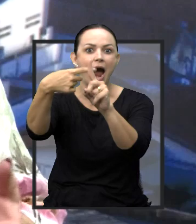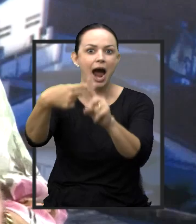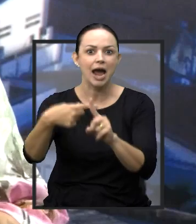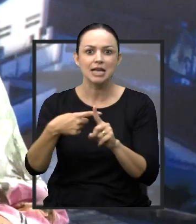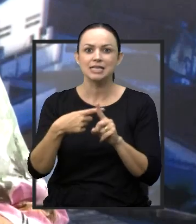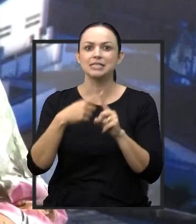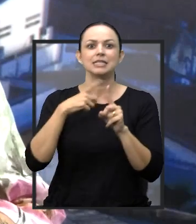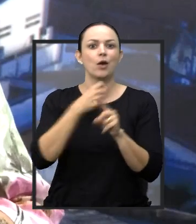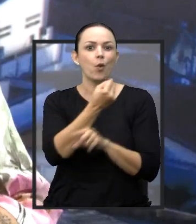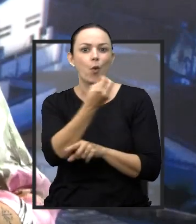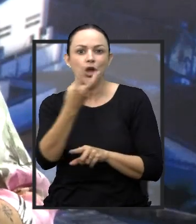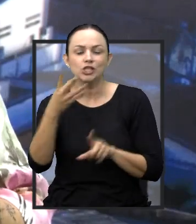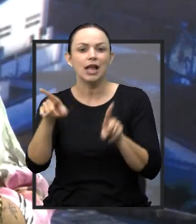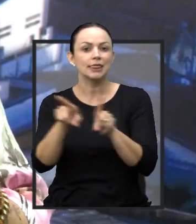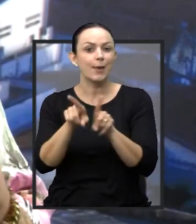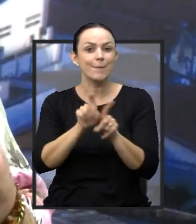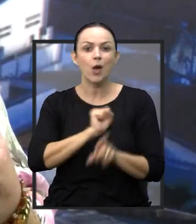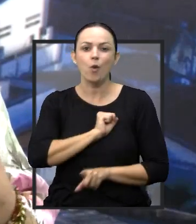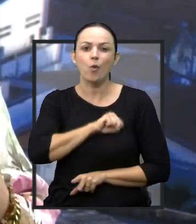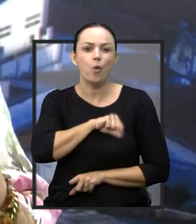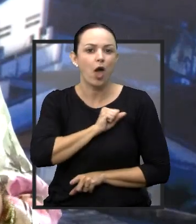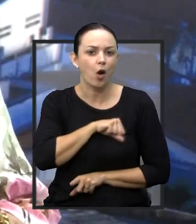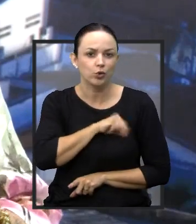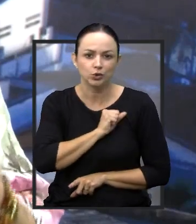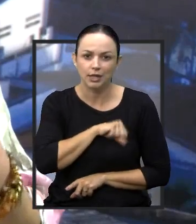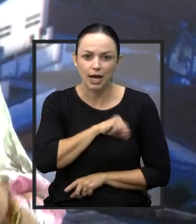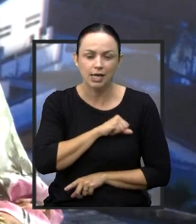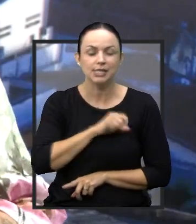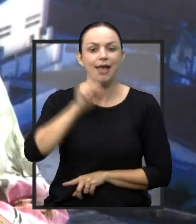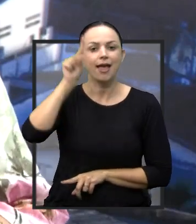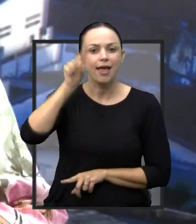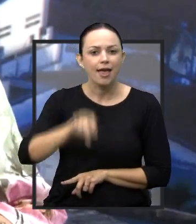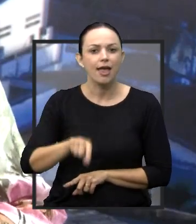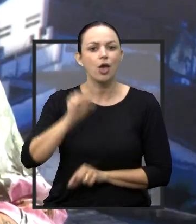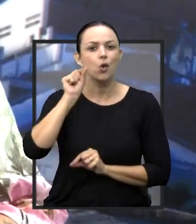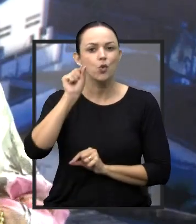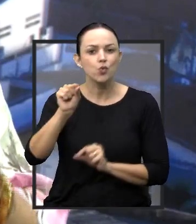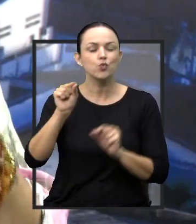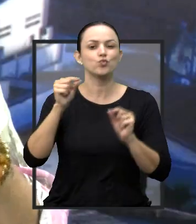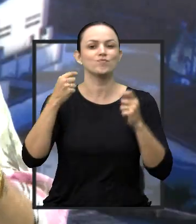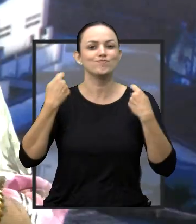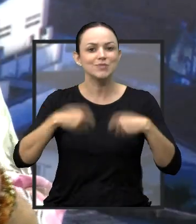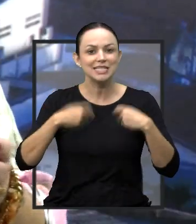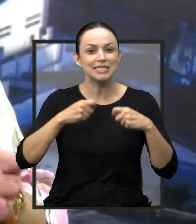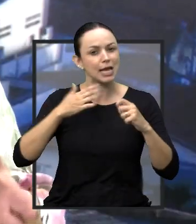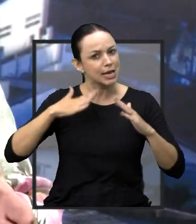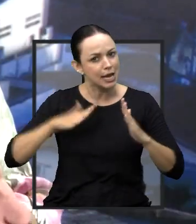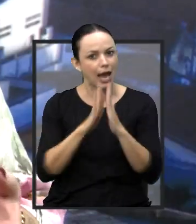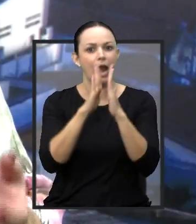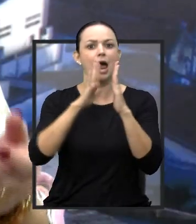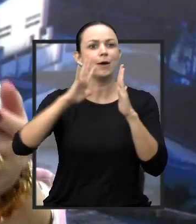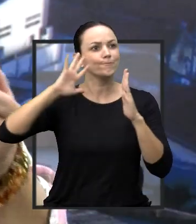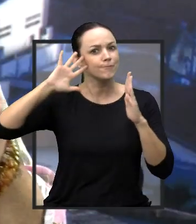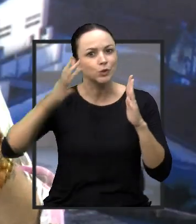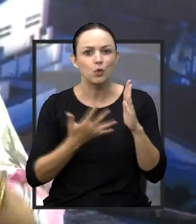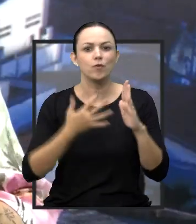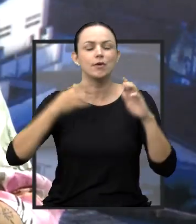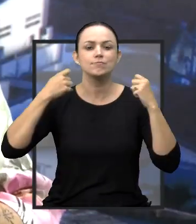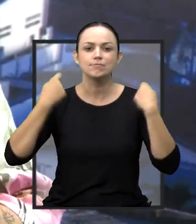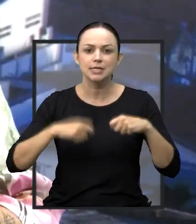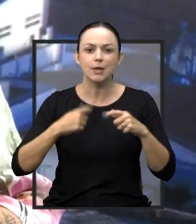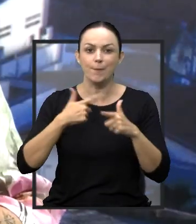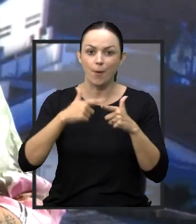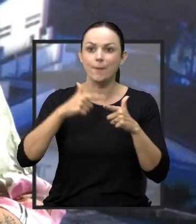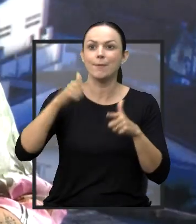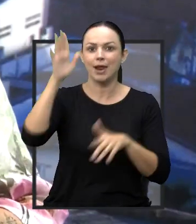em crueldade. E isso é uma questão que precisa ser encarada. Isso é um problema nacional, mas